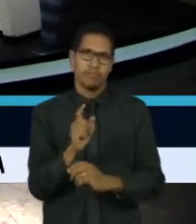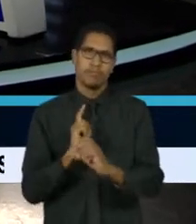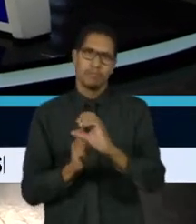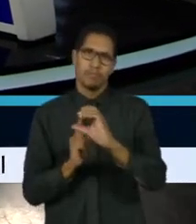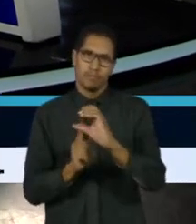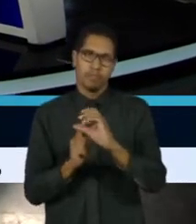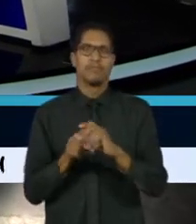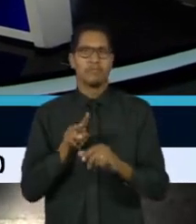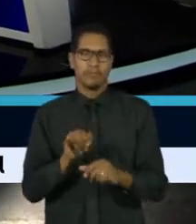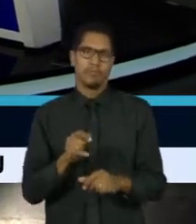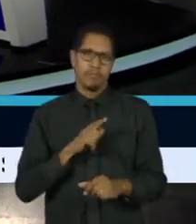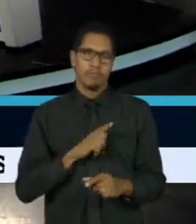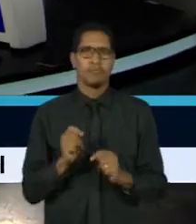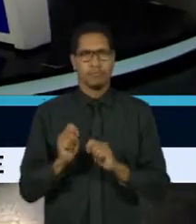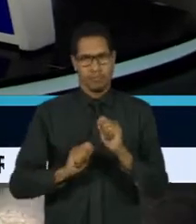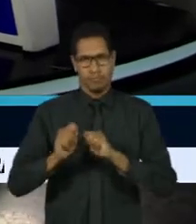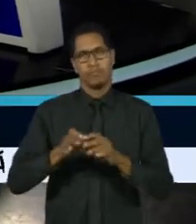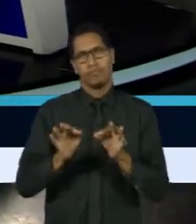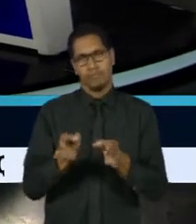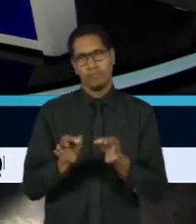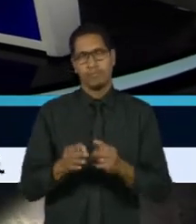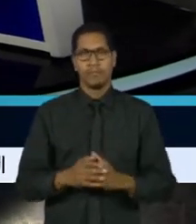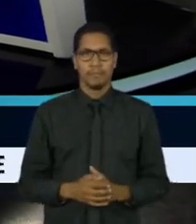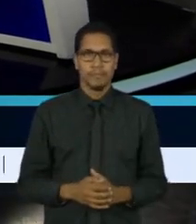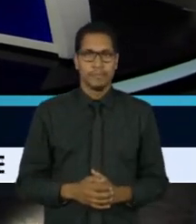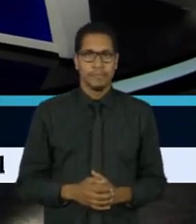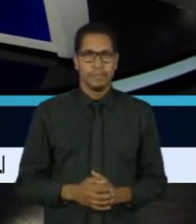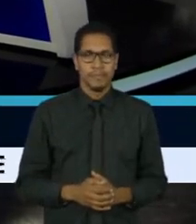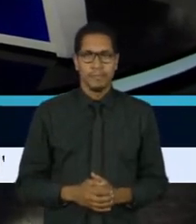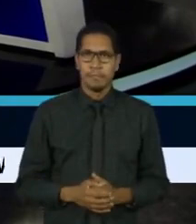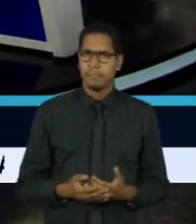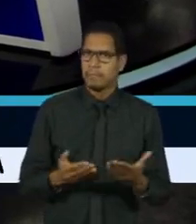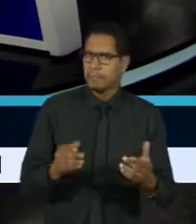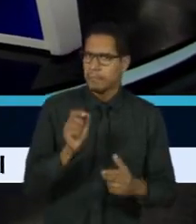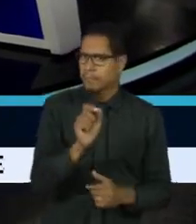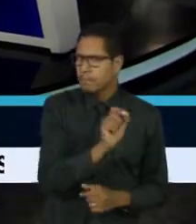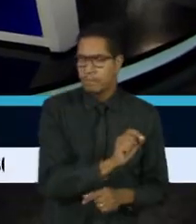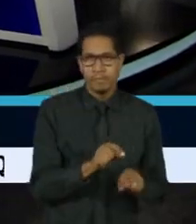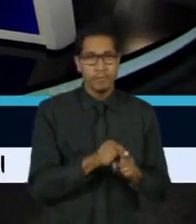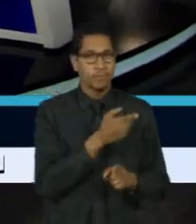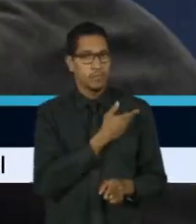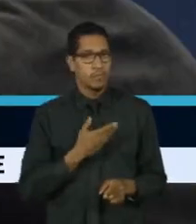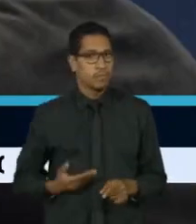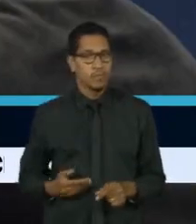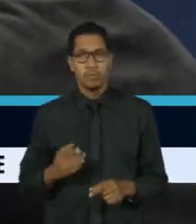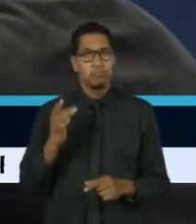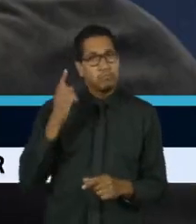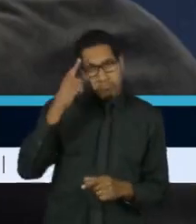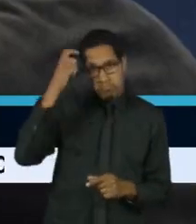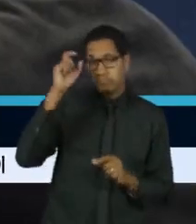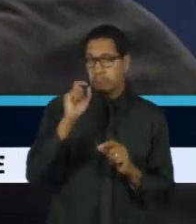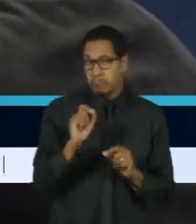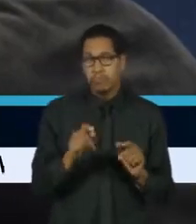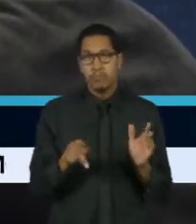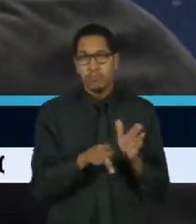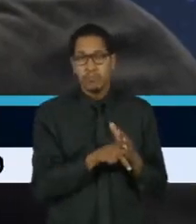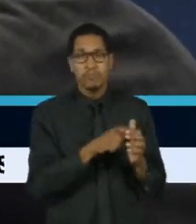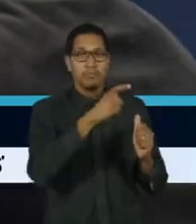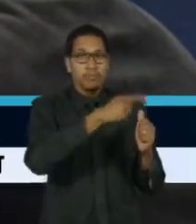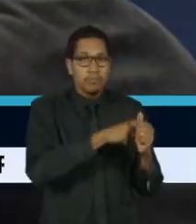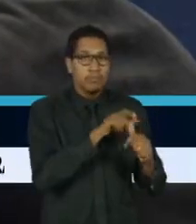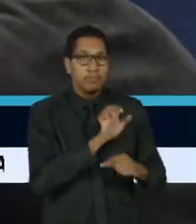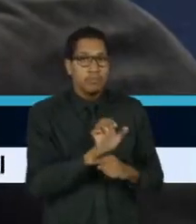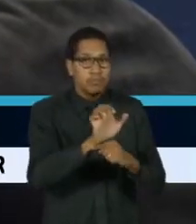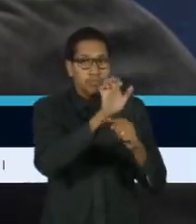Dimas, a União teria como suspender as parcelas das dívidas dos estados por 2 anos e, em troca, zerar o ICMS do diesel, como sugeriu